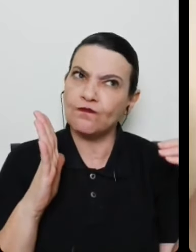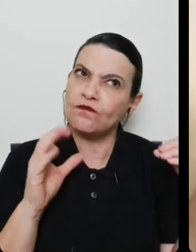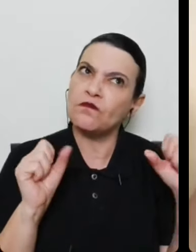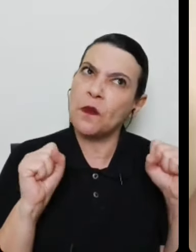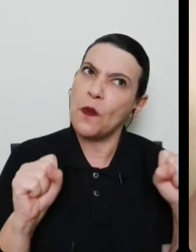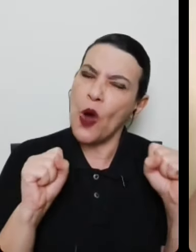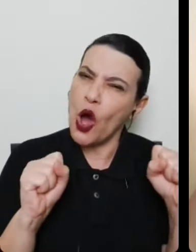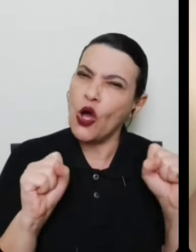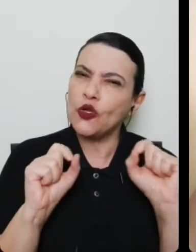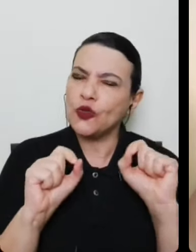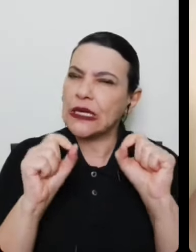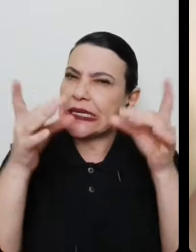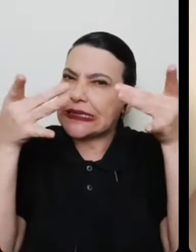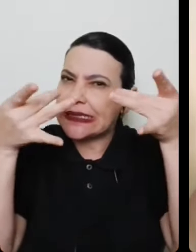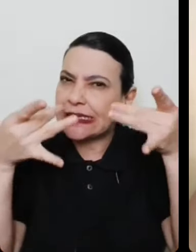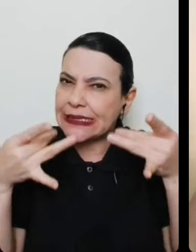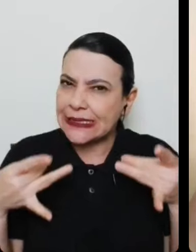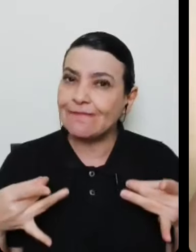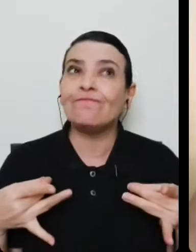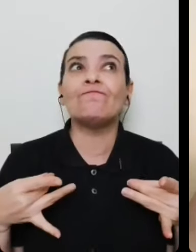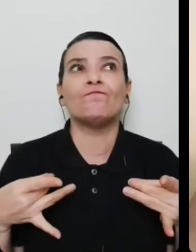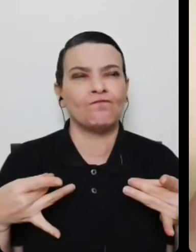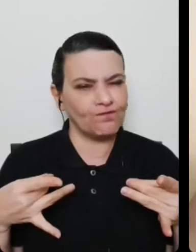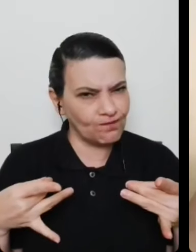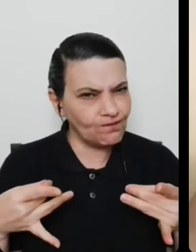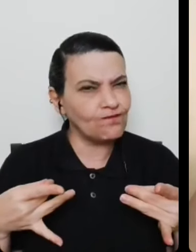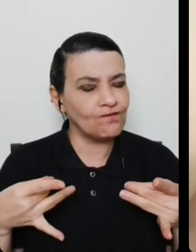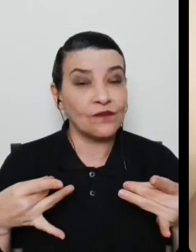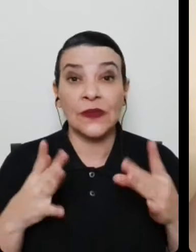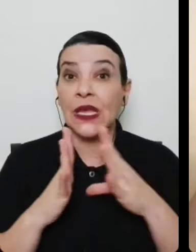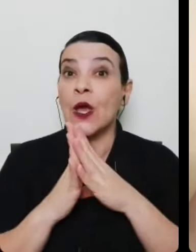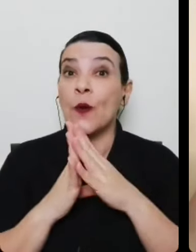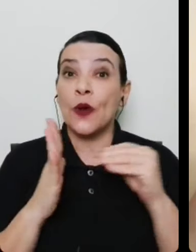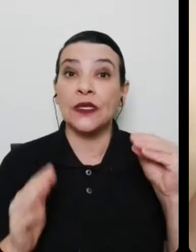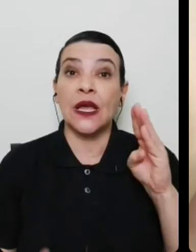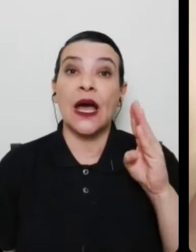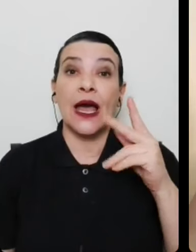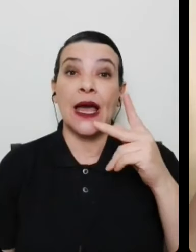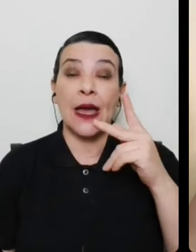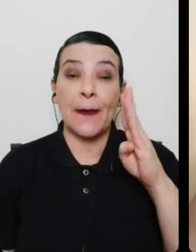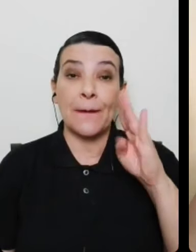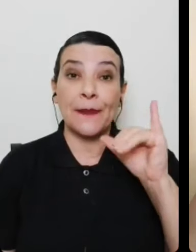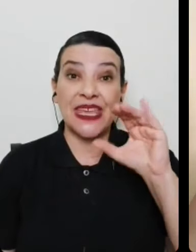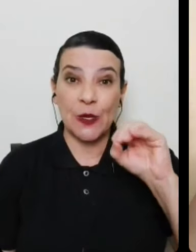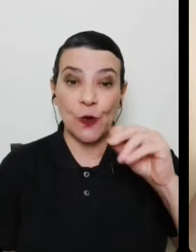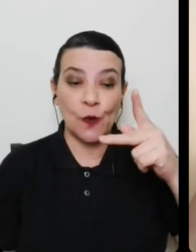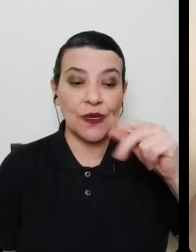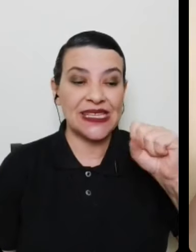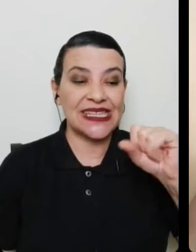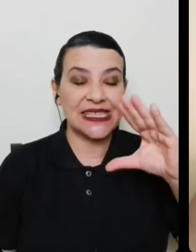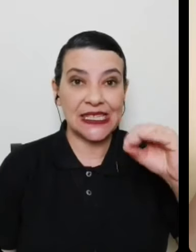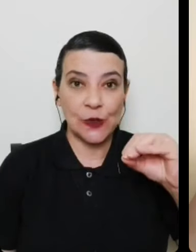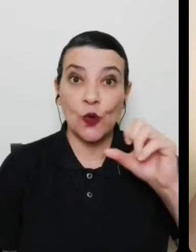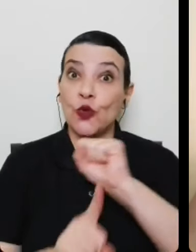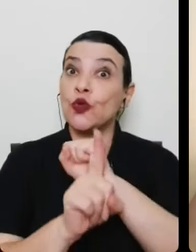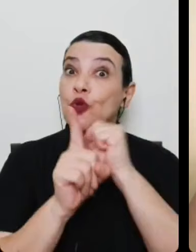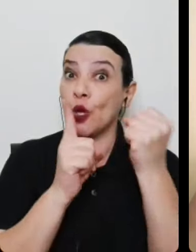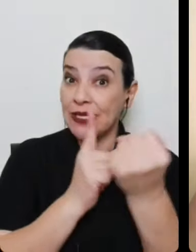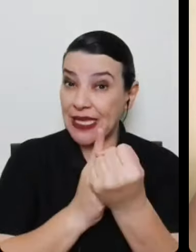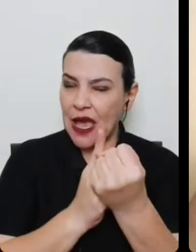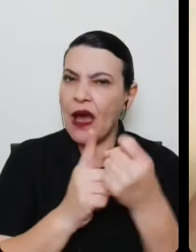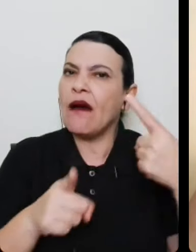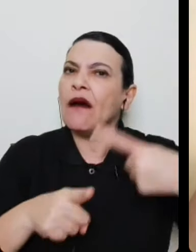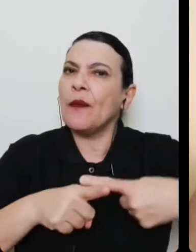mais completo, talvez seja o modelo biopsicossocial, que ele entende que